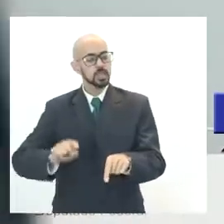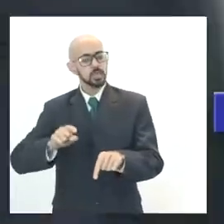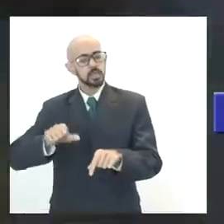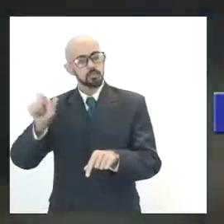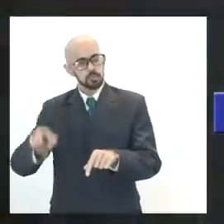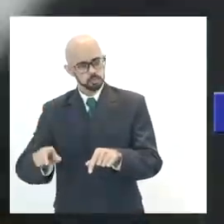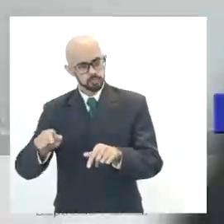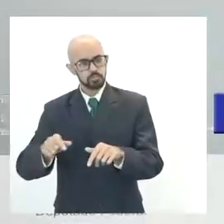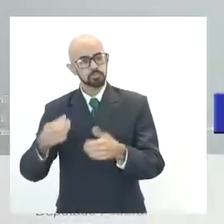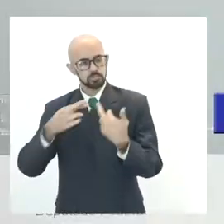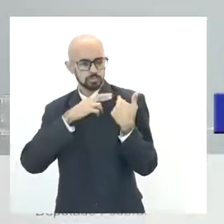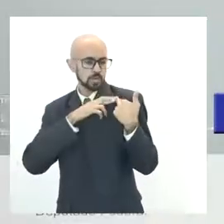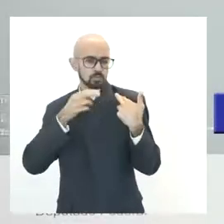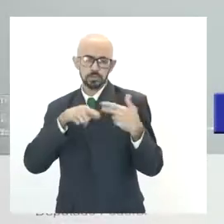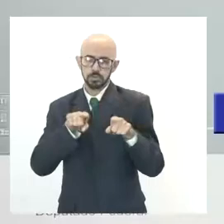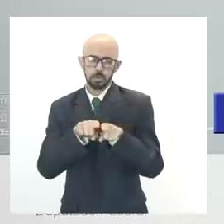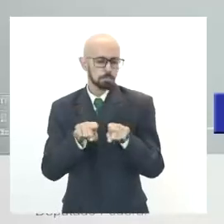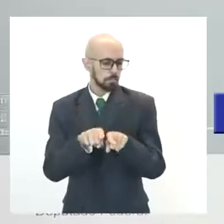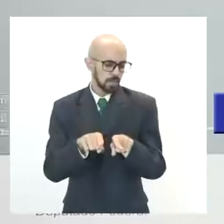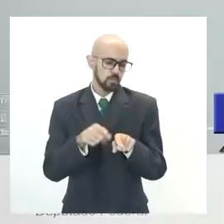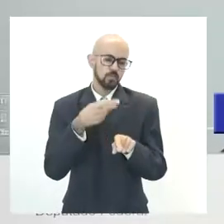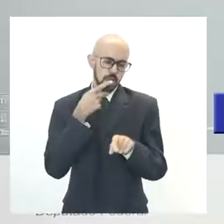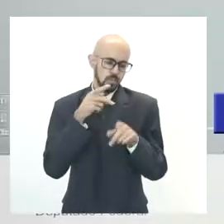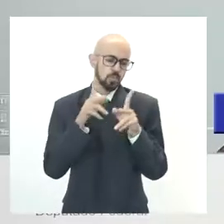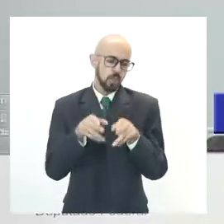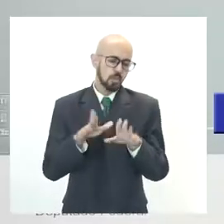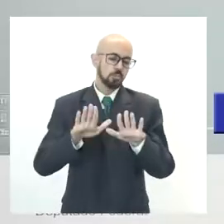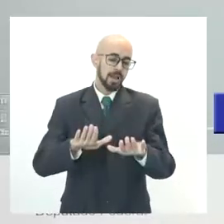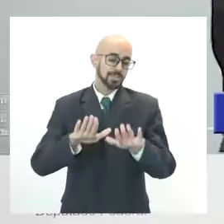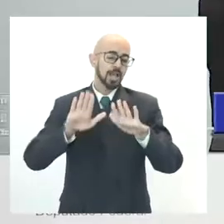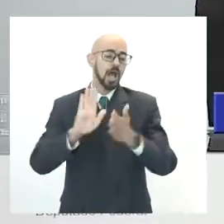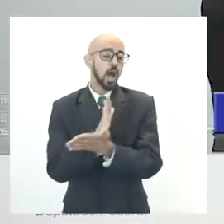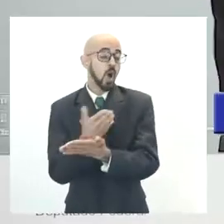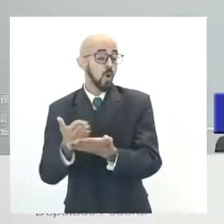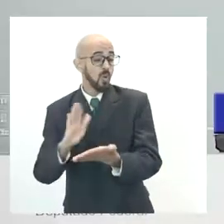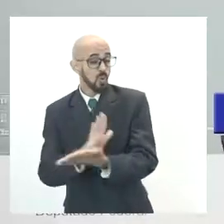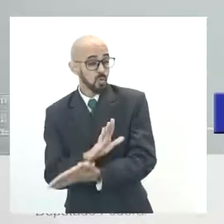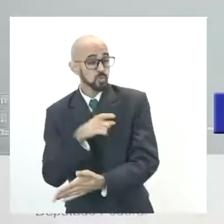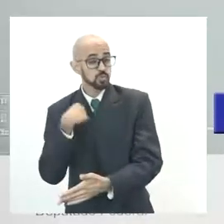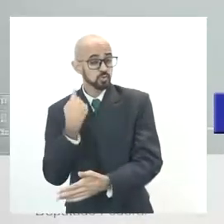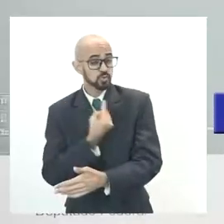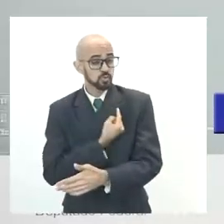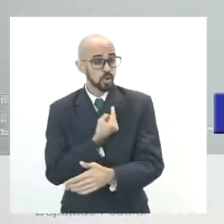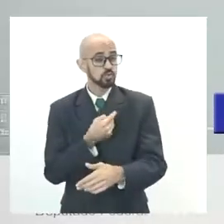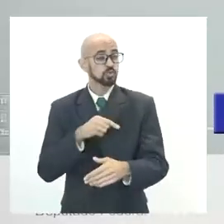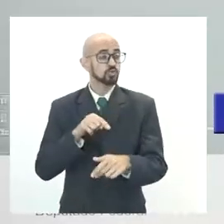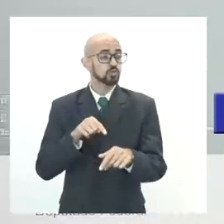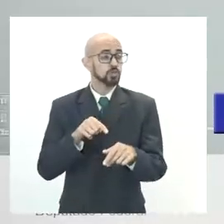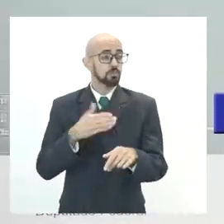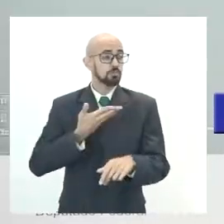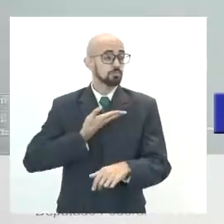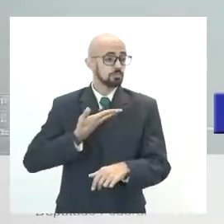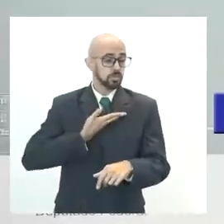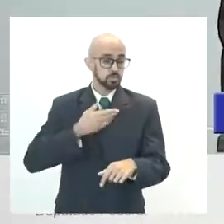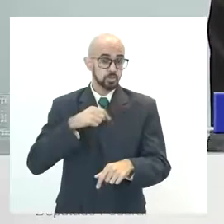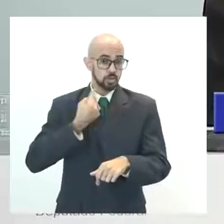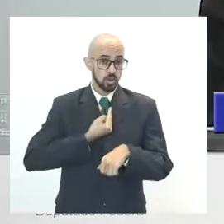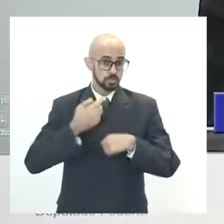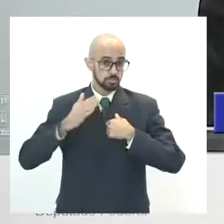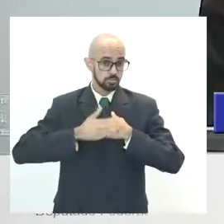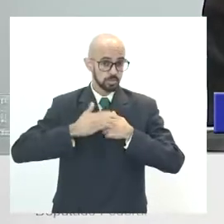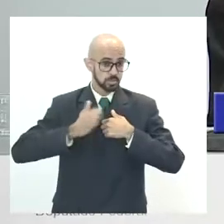é mas alguns nossos companheiros nós mesmos e temos que nos policiar